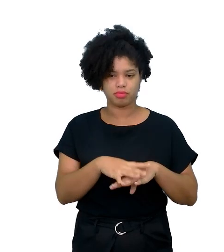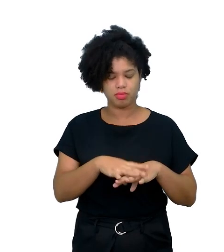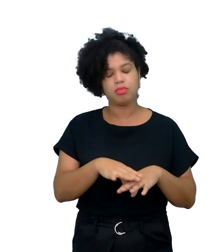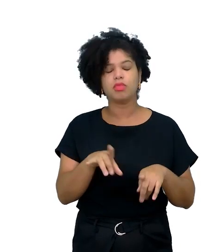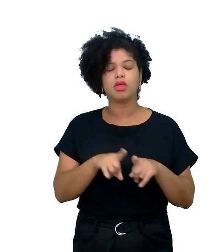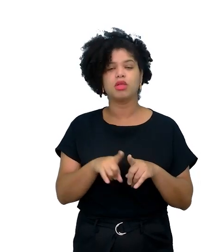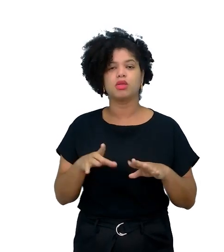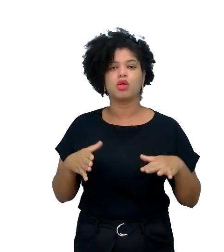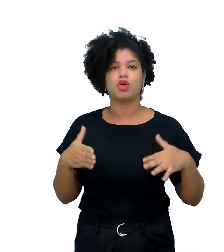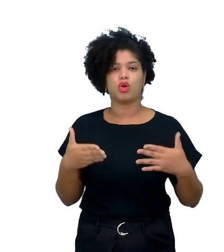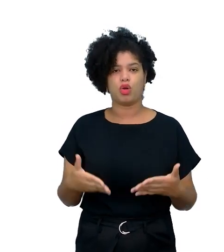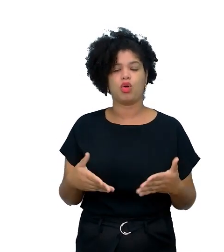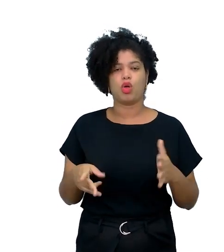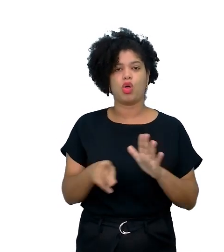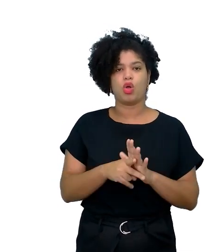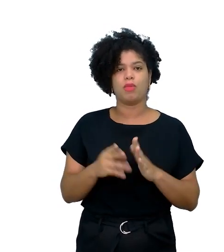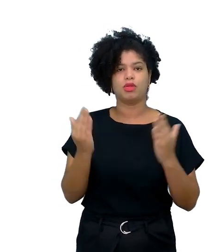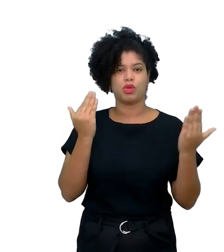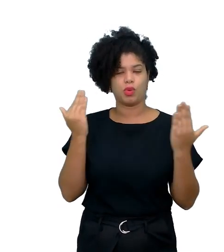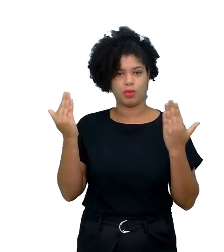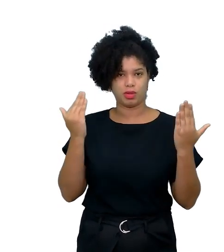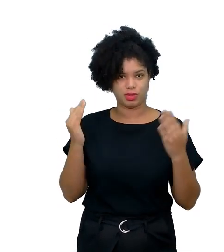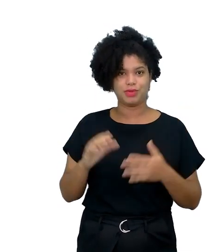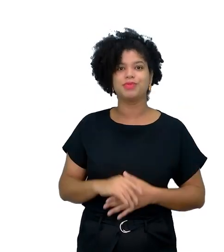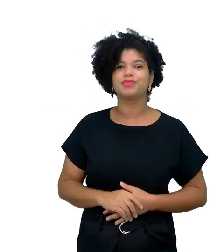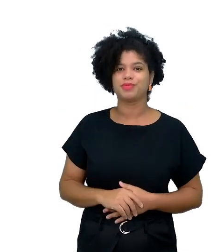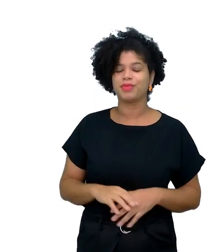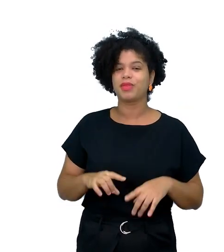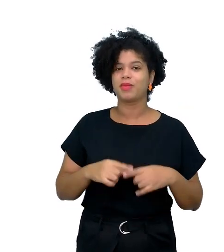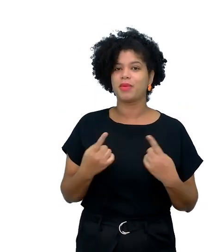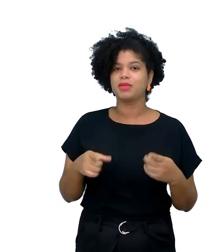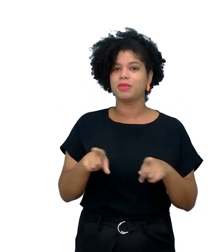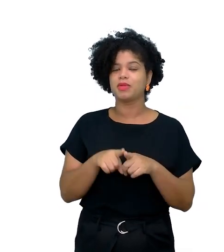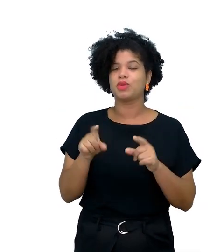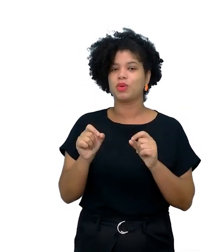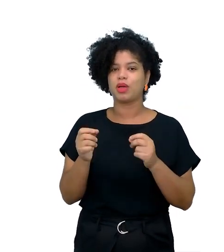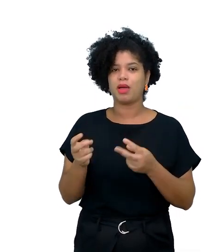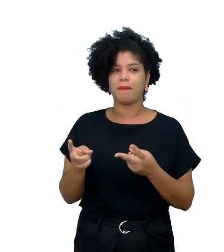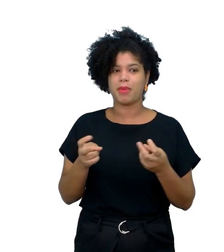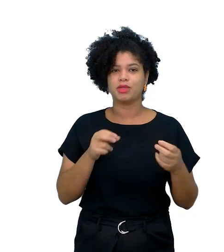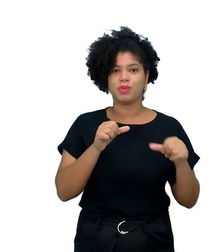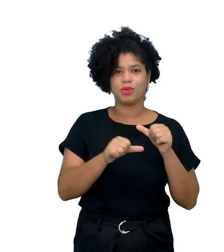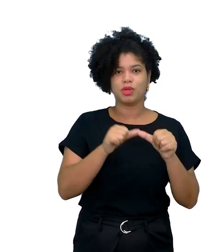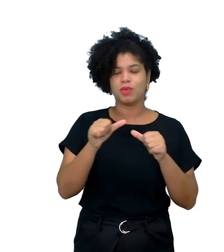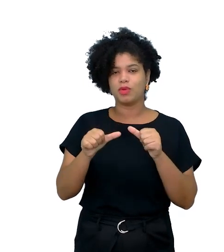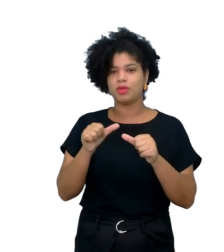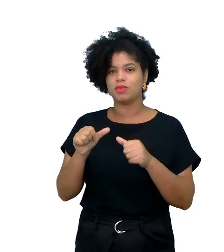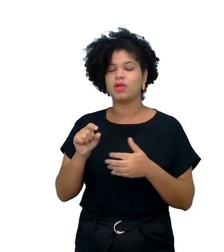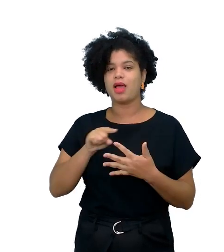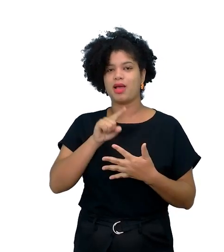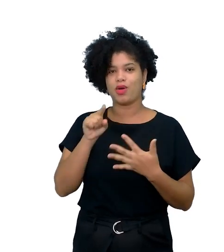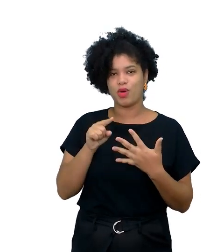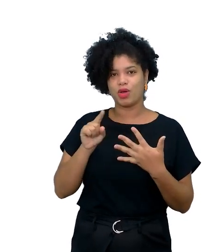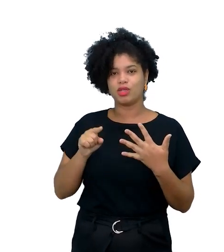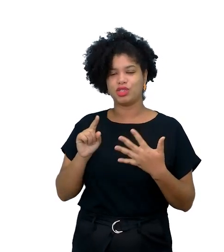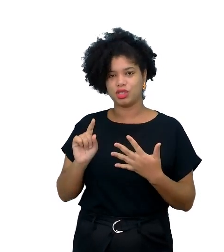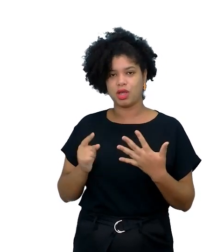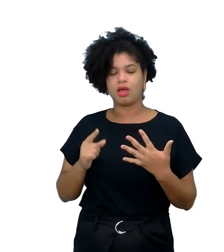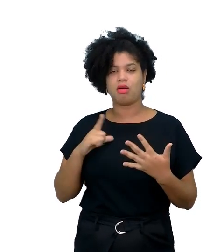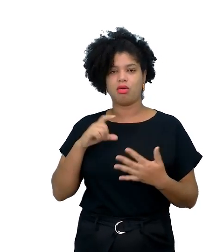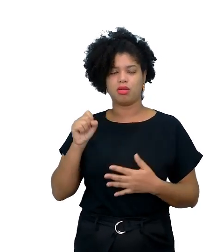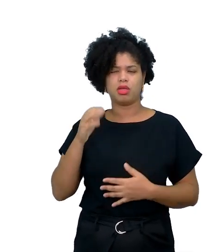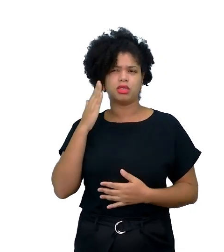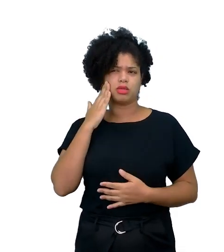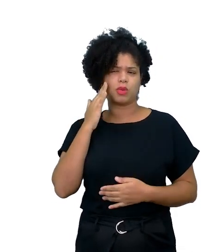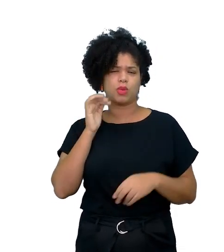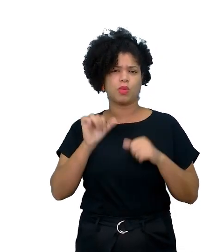com foco no campo aditivo, mas olhando aí para a mudança de incógnita, né, e quais as implicações